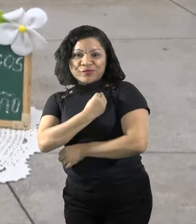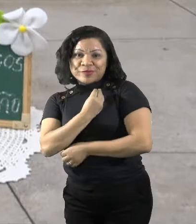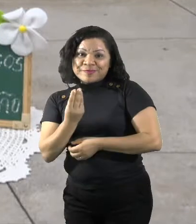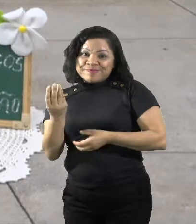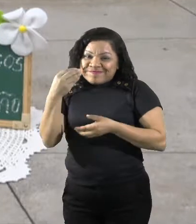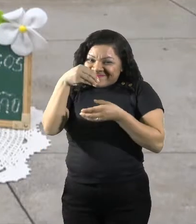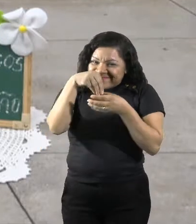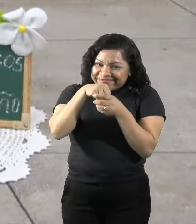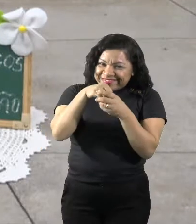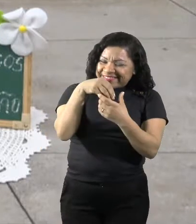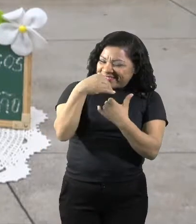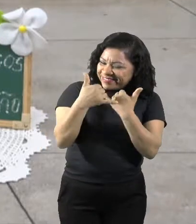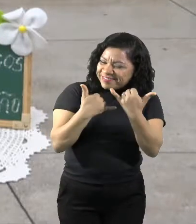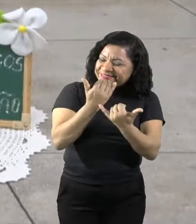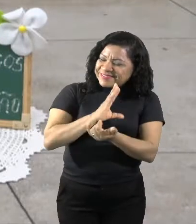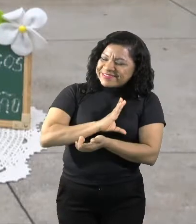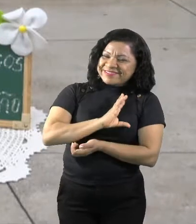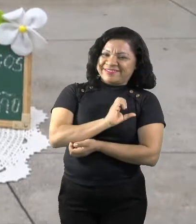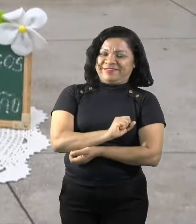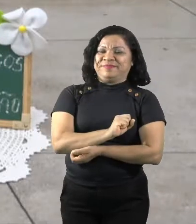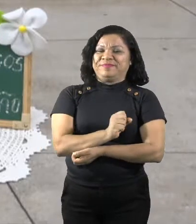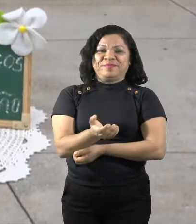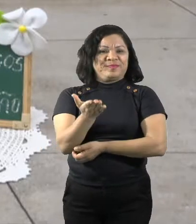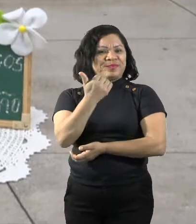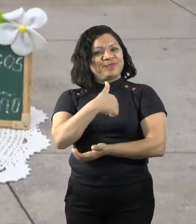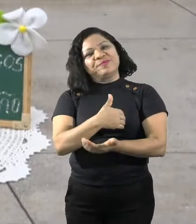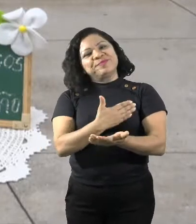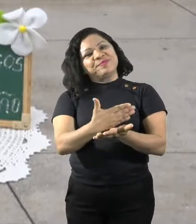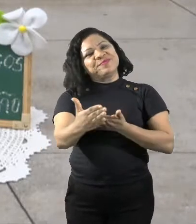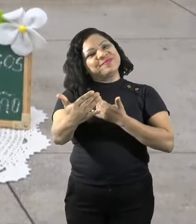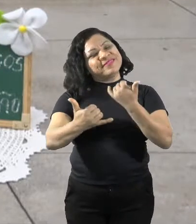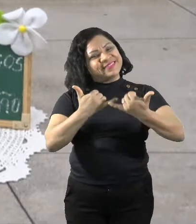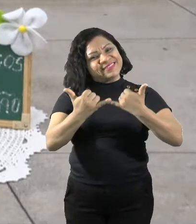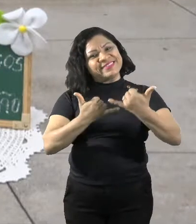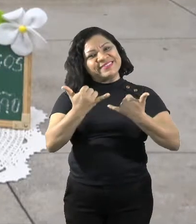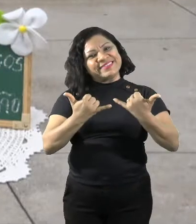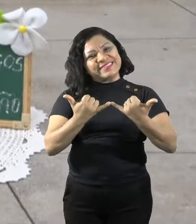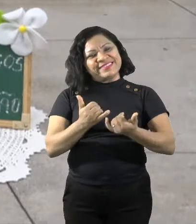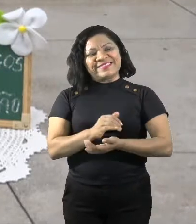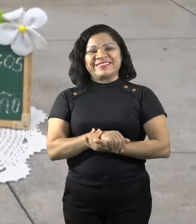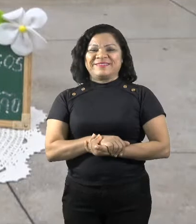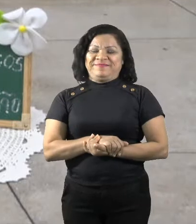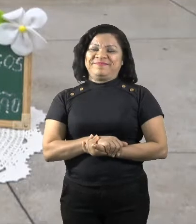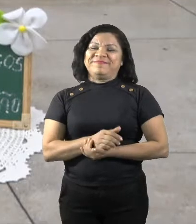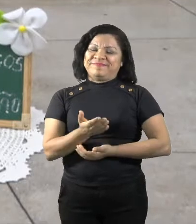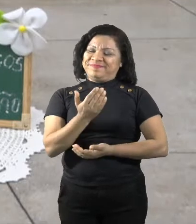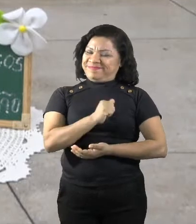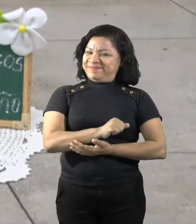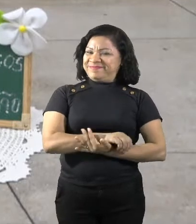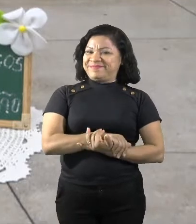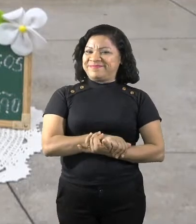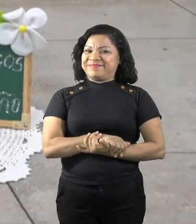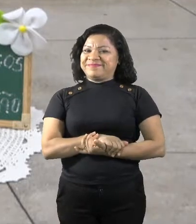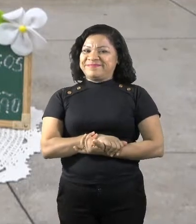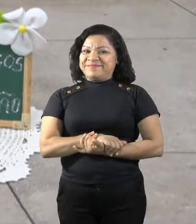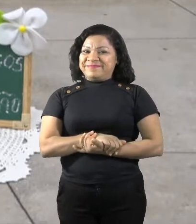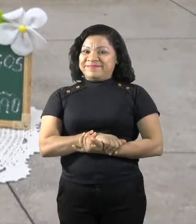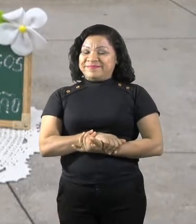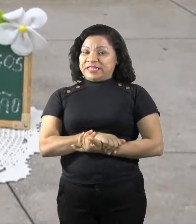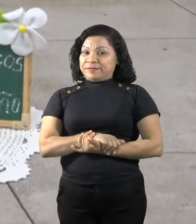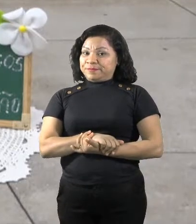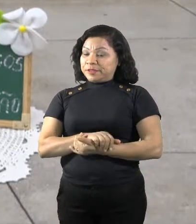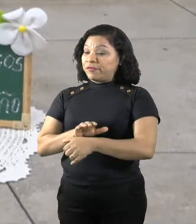brincadeira e vão amar. Vamos começar a brincar? Então, bem. Você vai convidar o seu